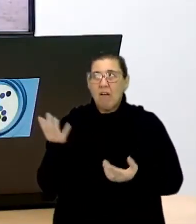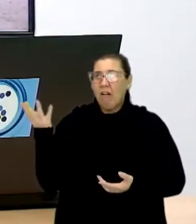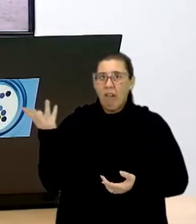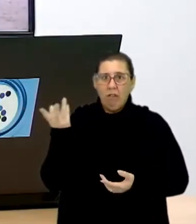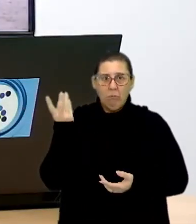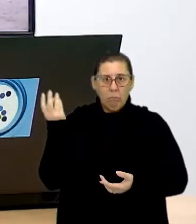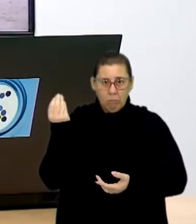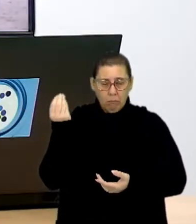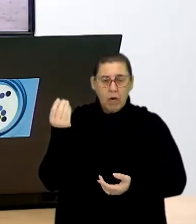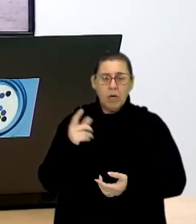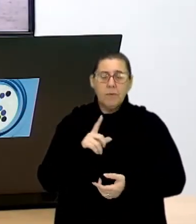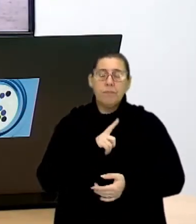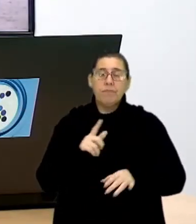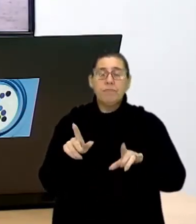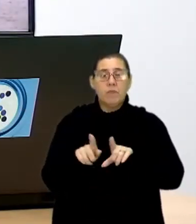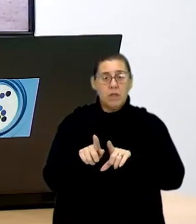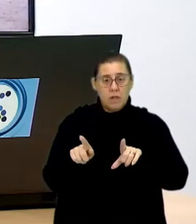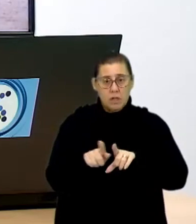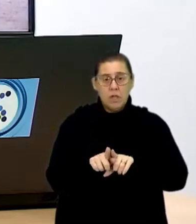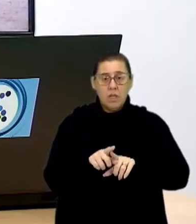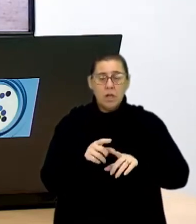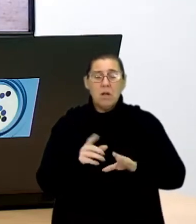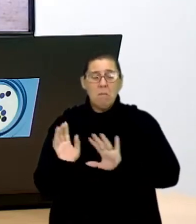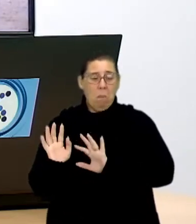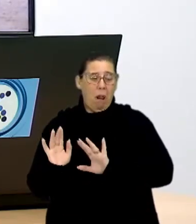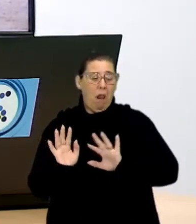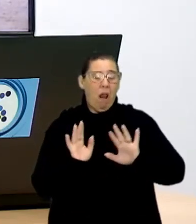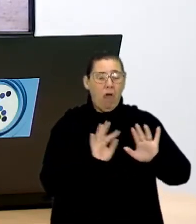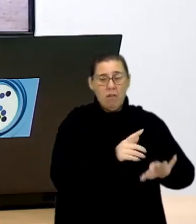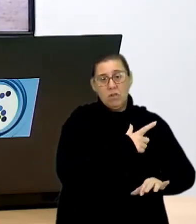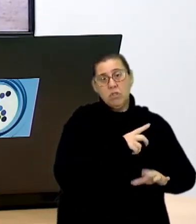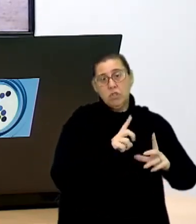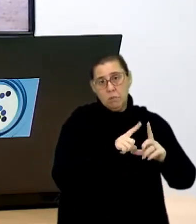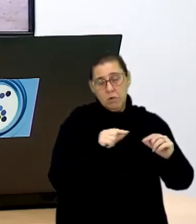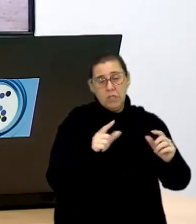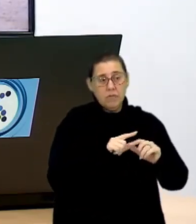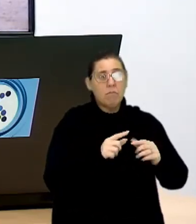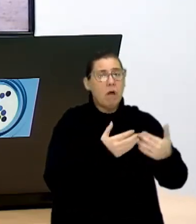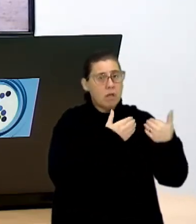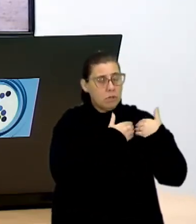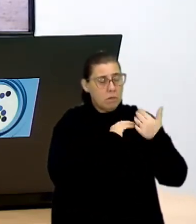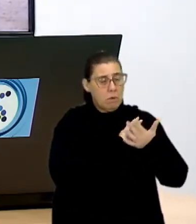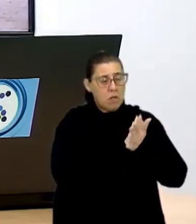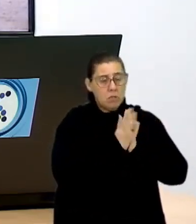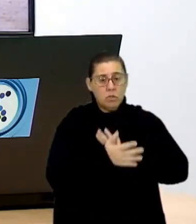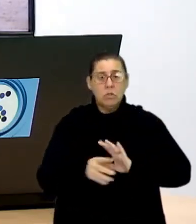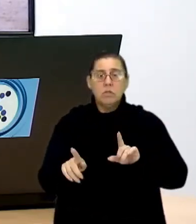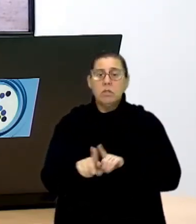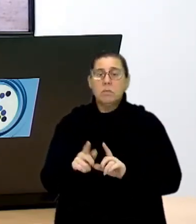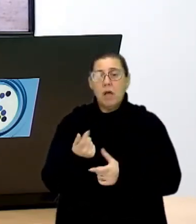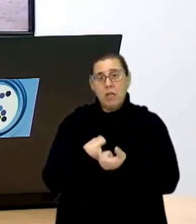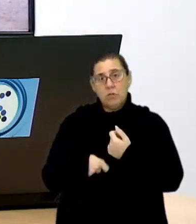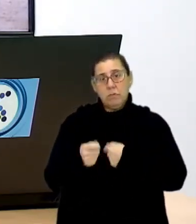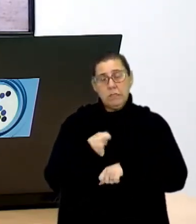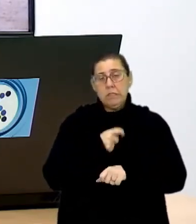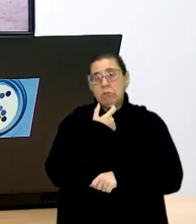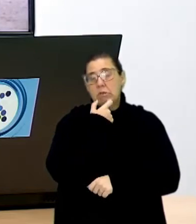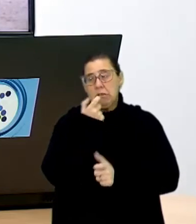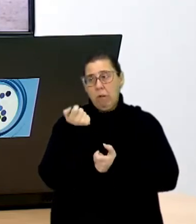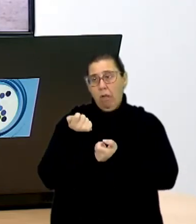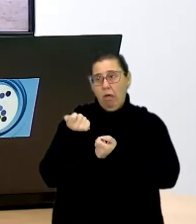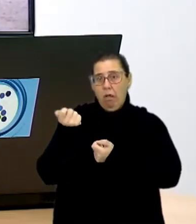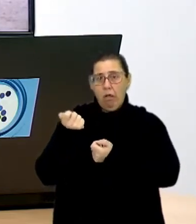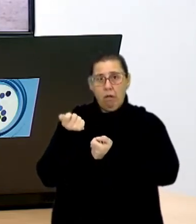climatológicas, houve a questão da invasão japonesa, que foram os responsáveis pelo massacre, mas você tem a questão da administração inglesa, que estava controlando